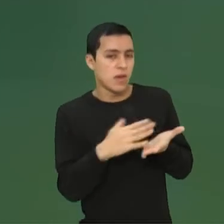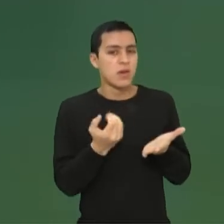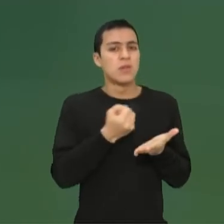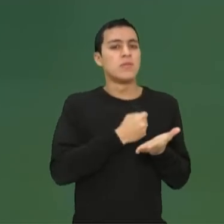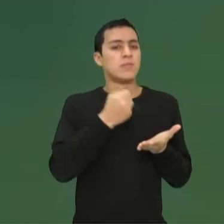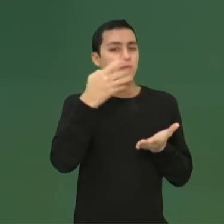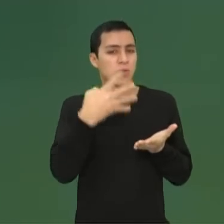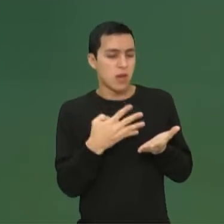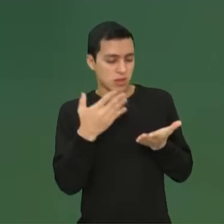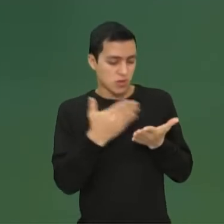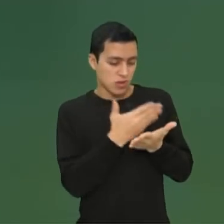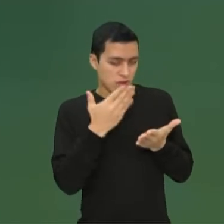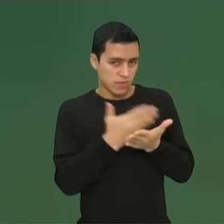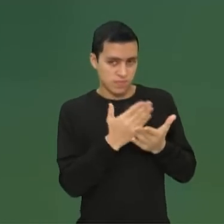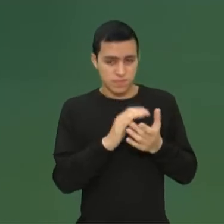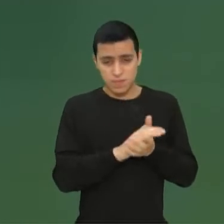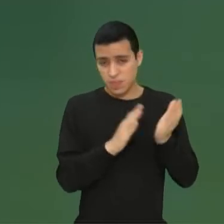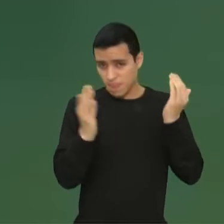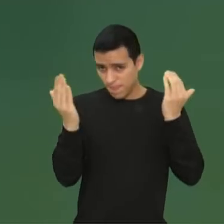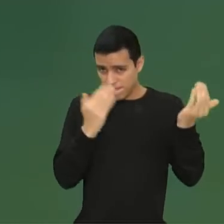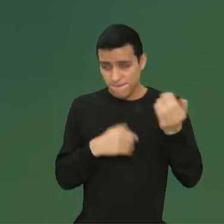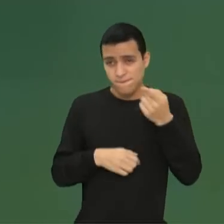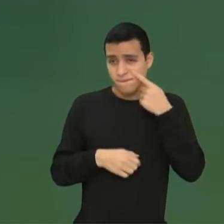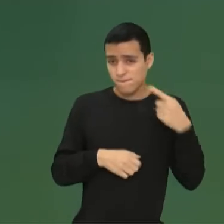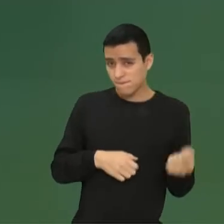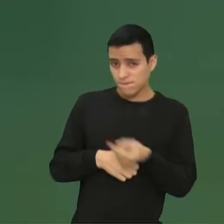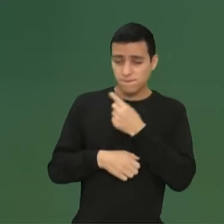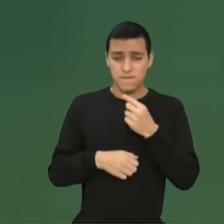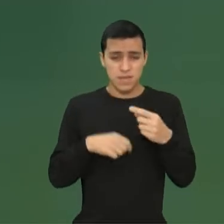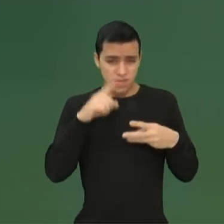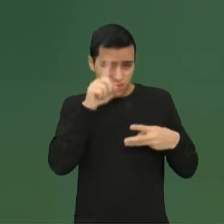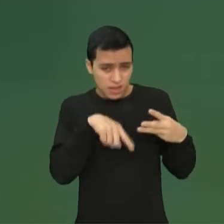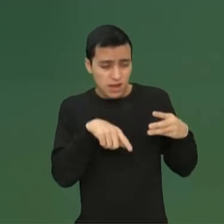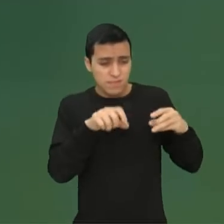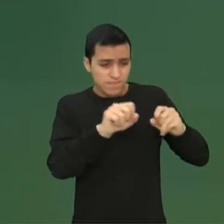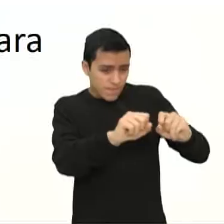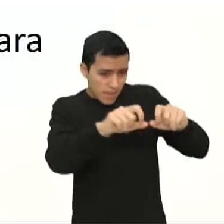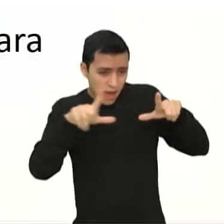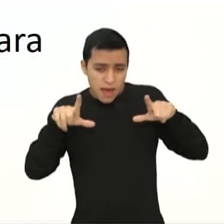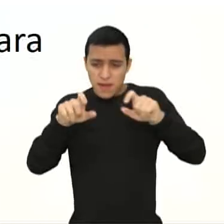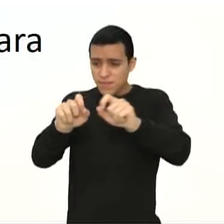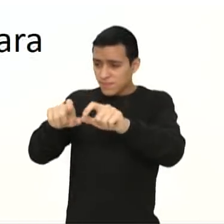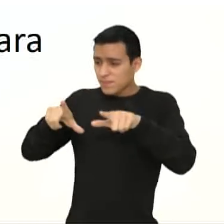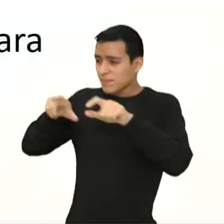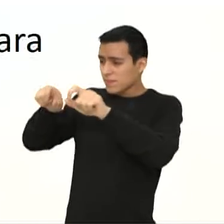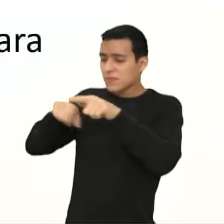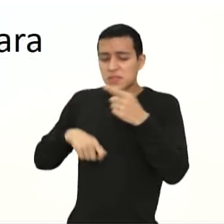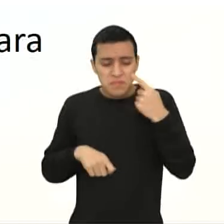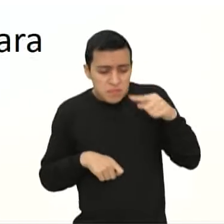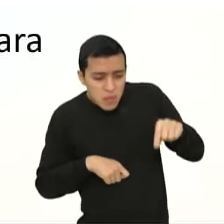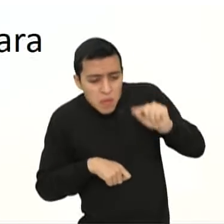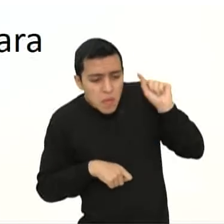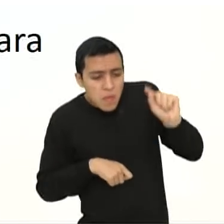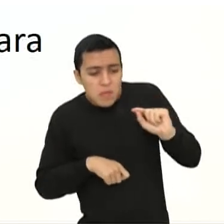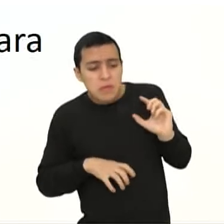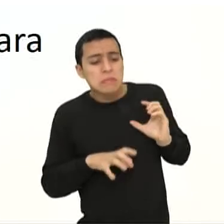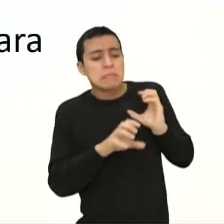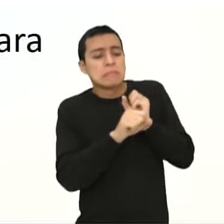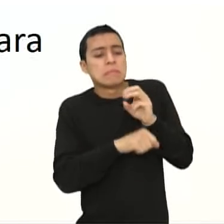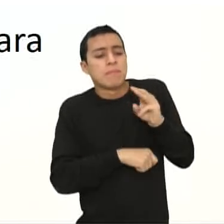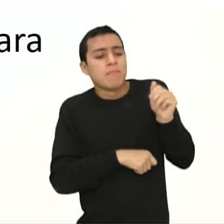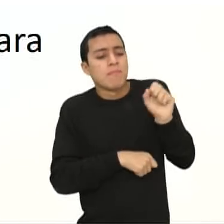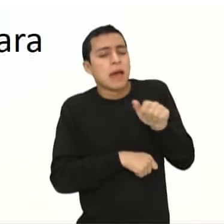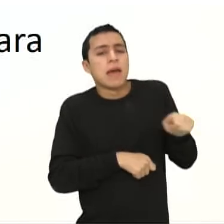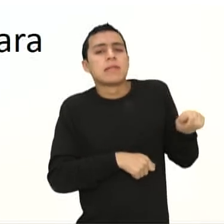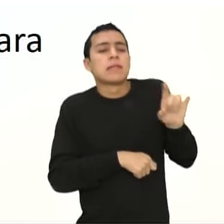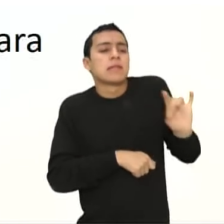4 do nosso livro. Analise as 3 figuras abaixo para descobrir a massa de cada